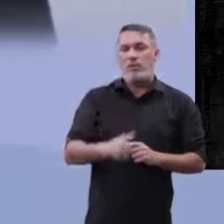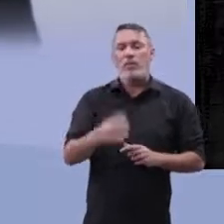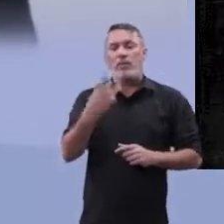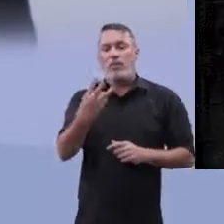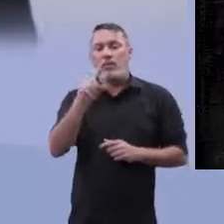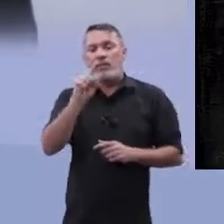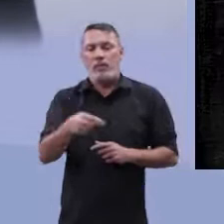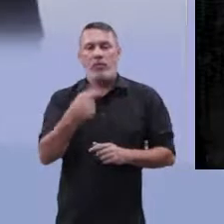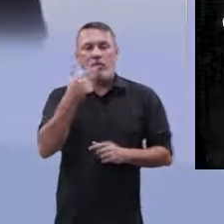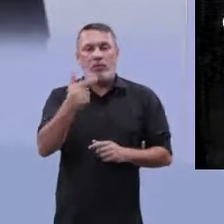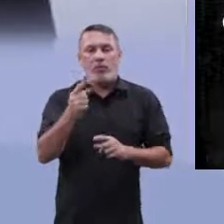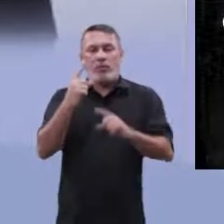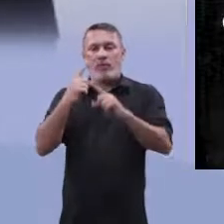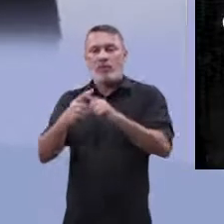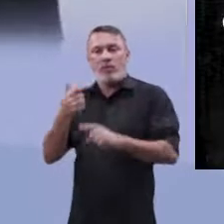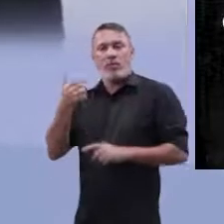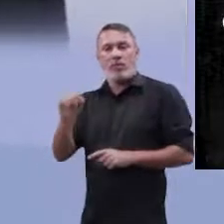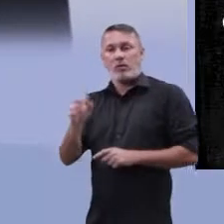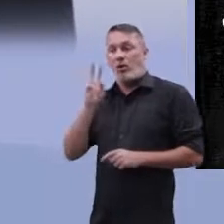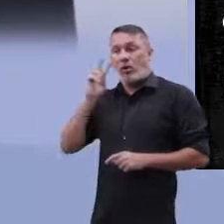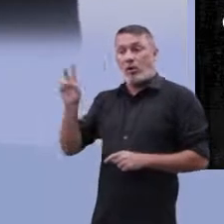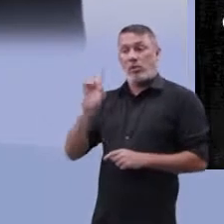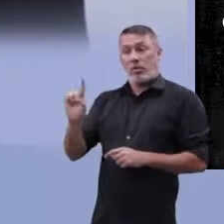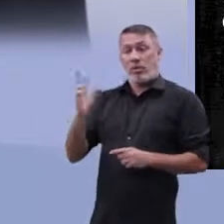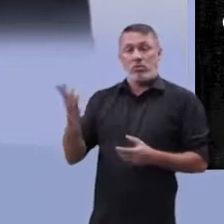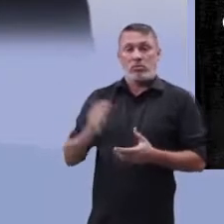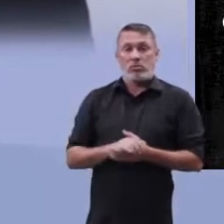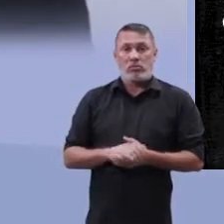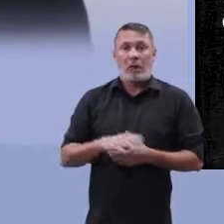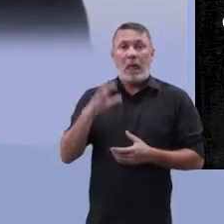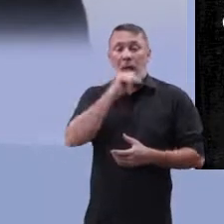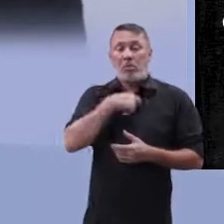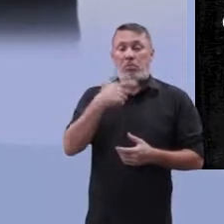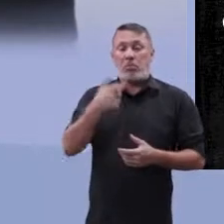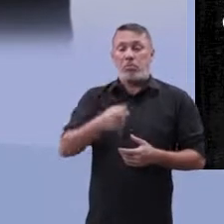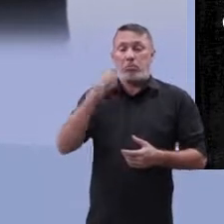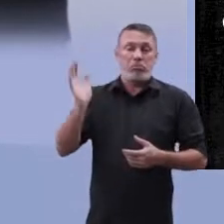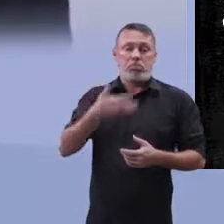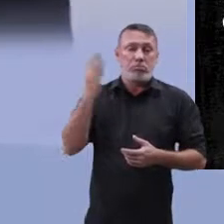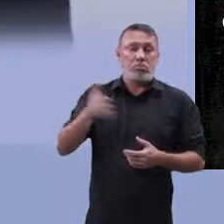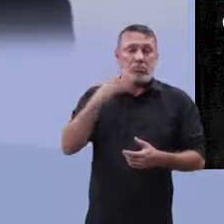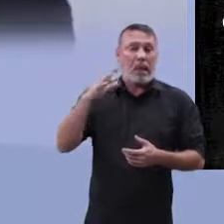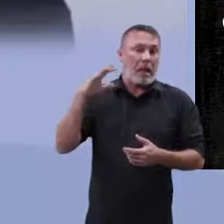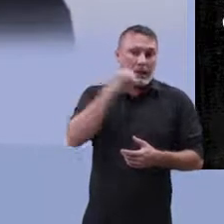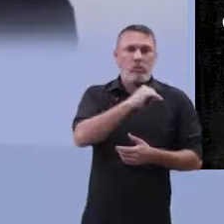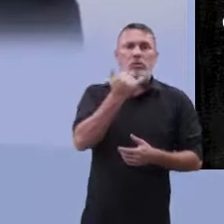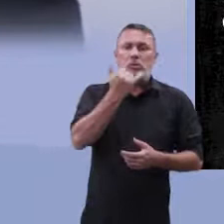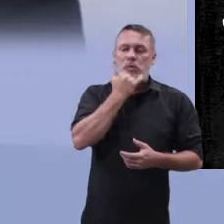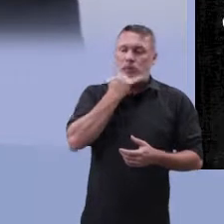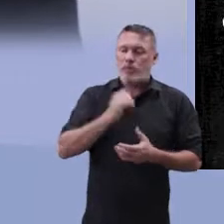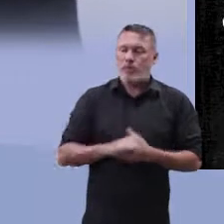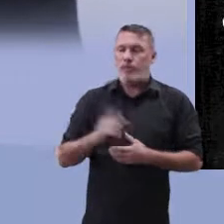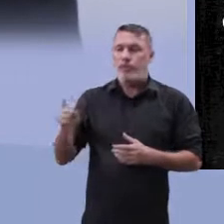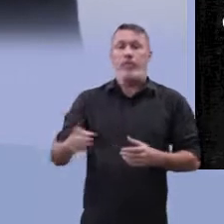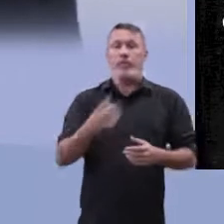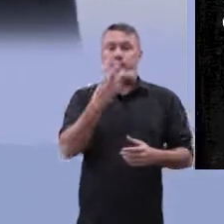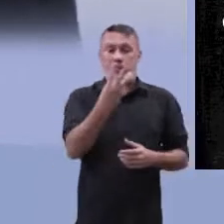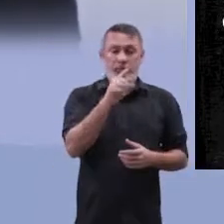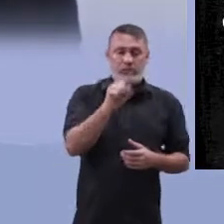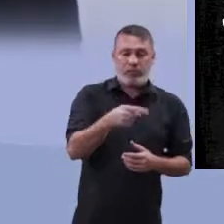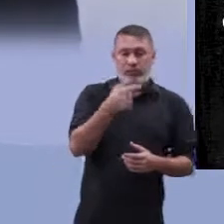D, 3,2 vezes 10 a terceira. Olha a letra D aí. Desculpa que eu passei o slide aí um pouquinho rápido